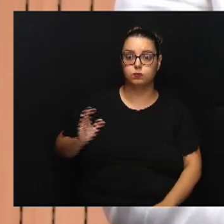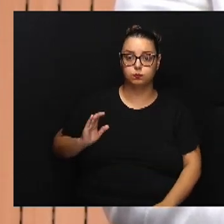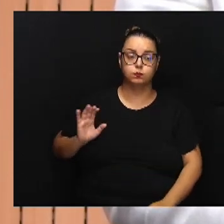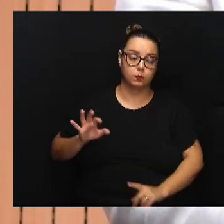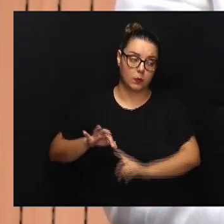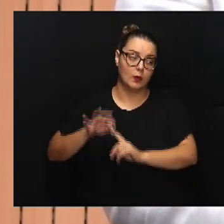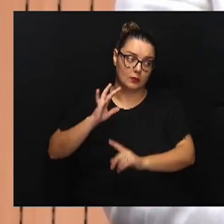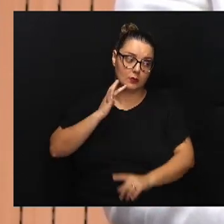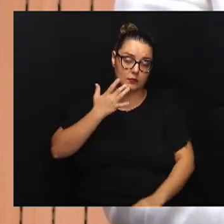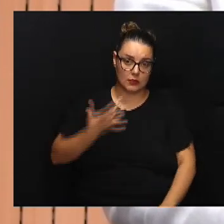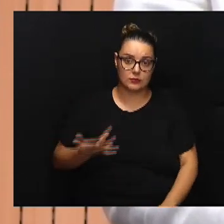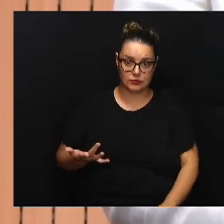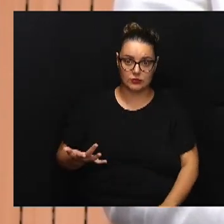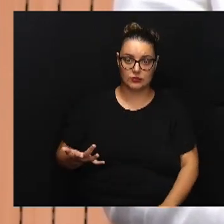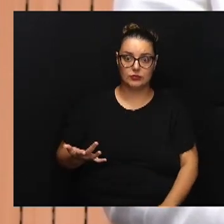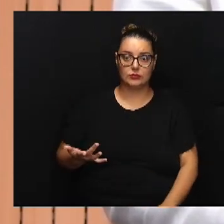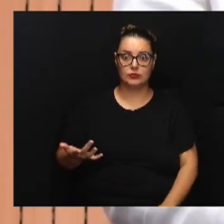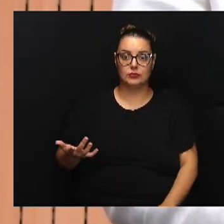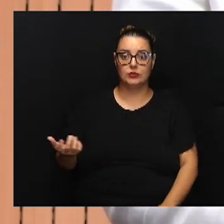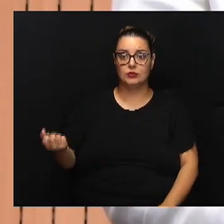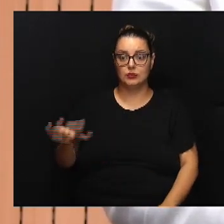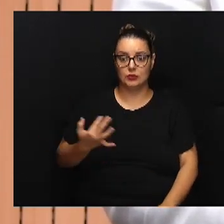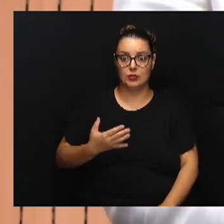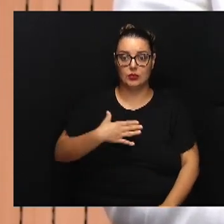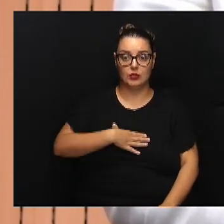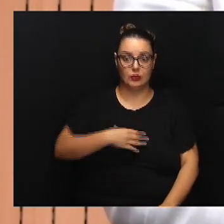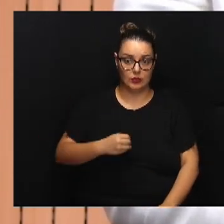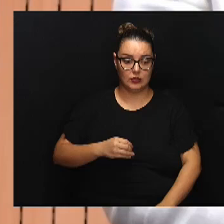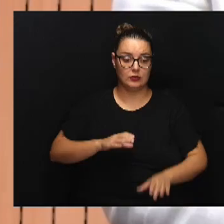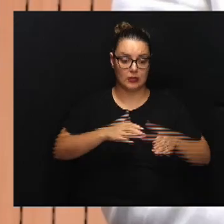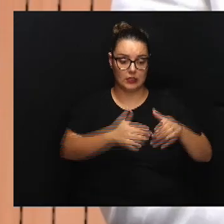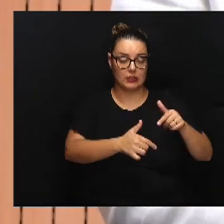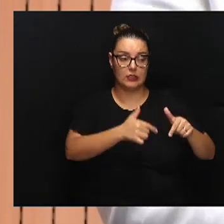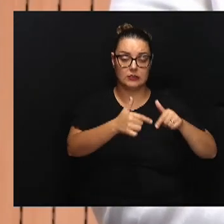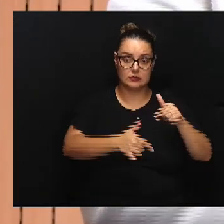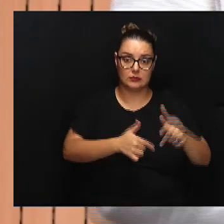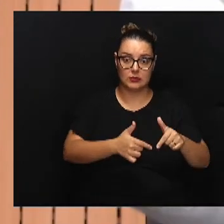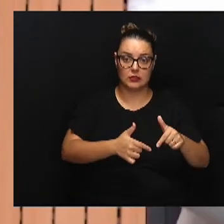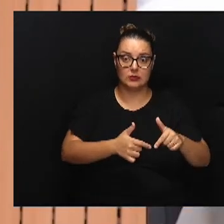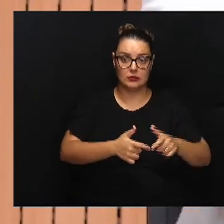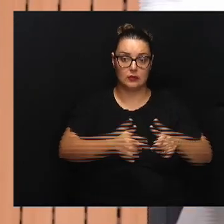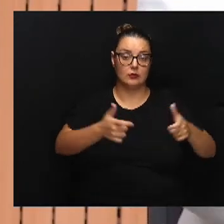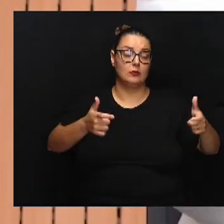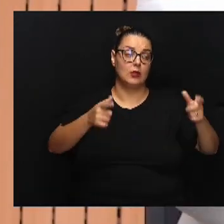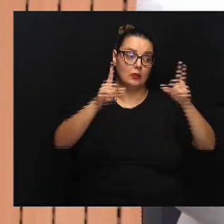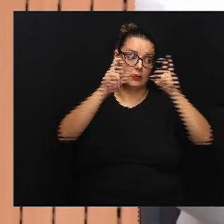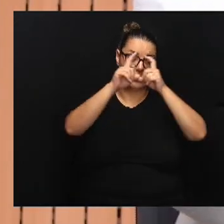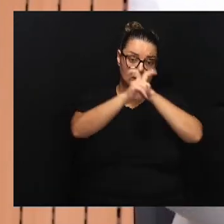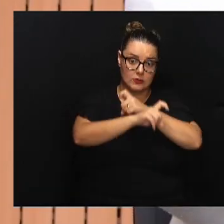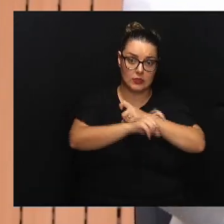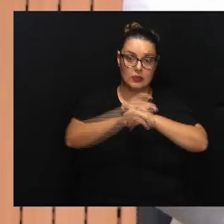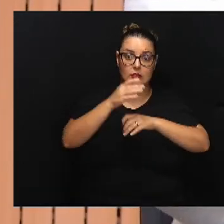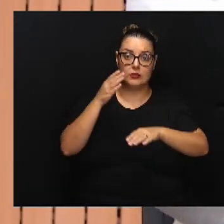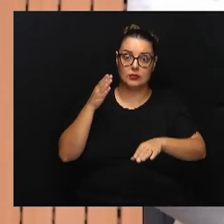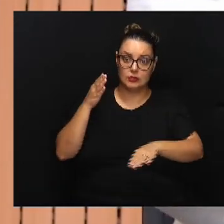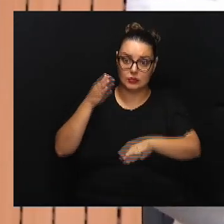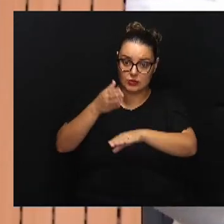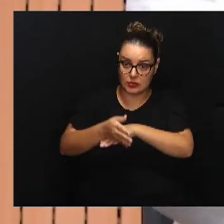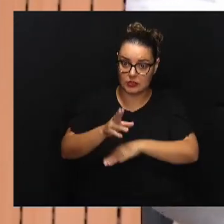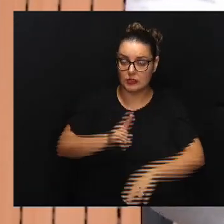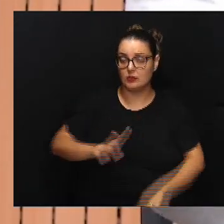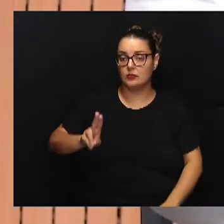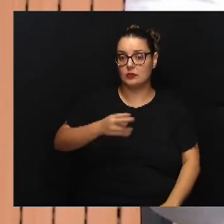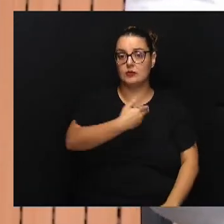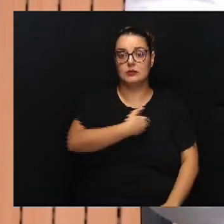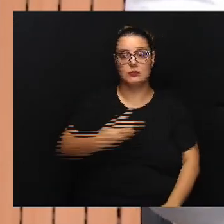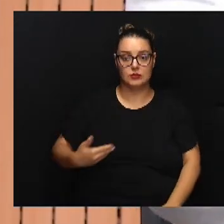privilegiada, né? Enquanto que os filhos da classe trabalhadora têm uma imensa dificuldade de acessar a universidade